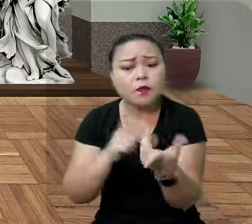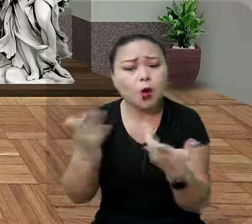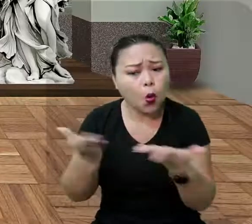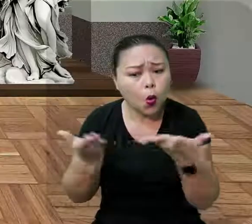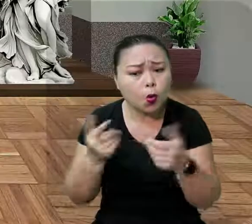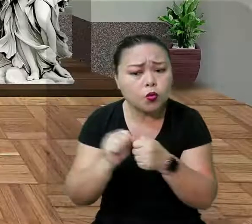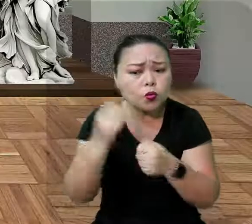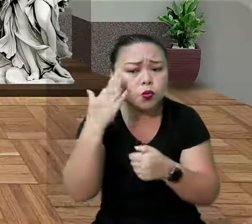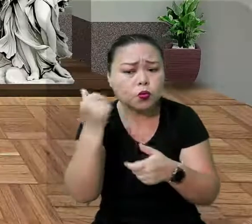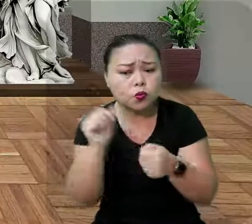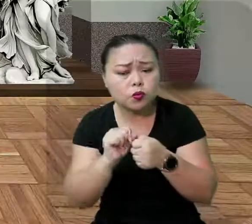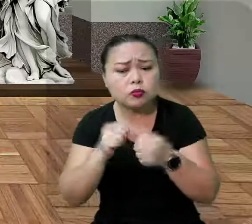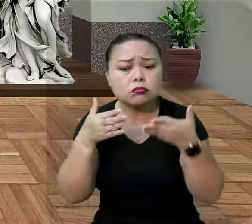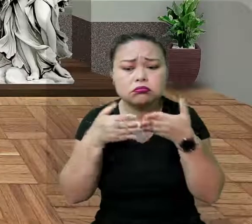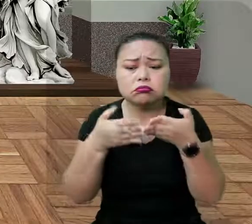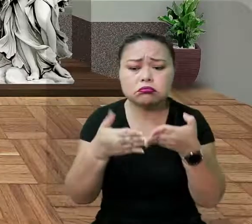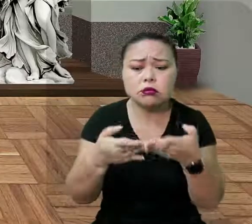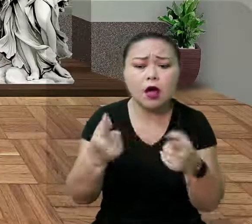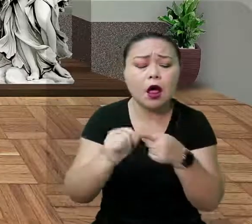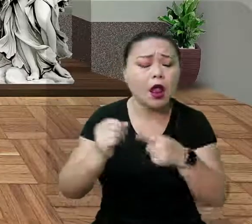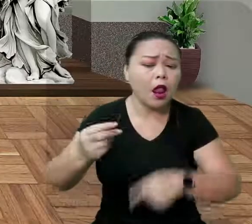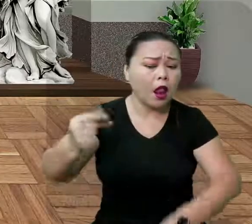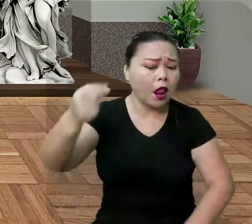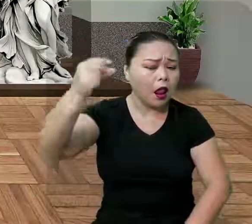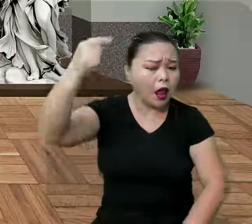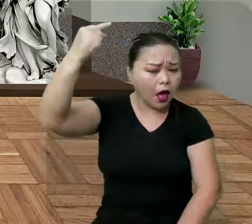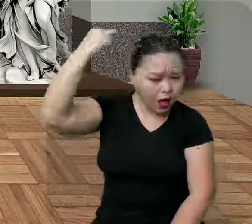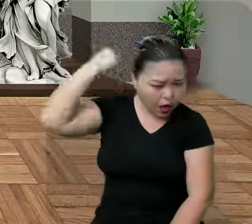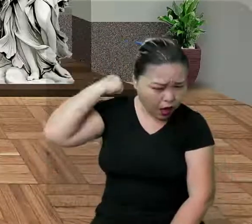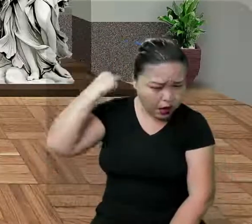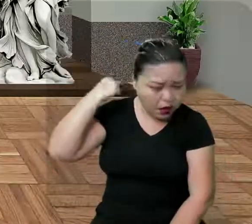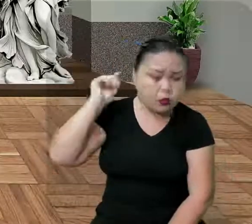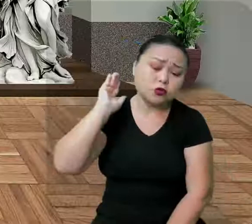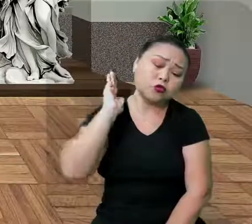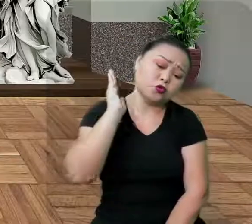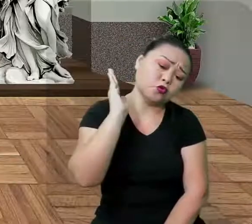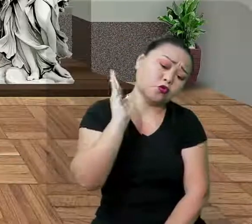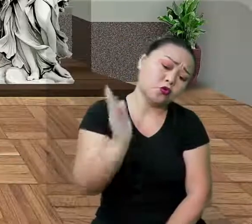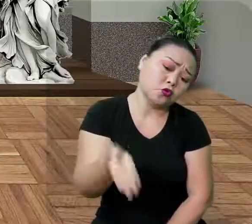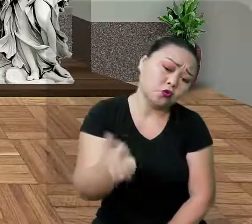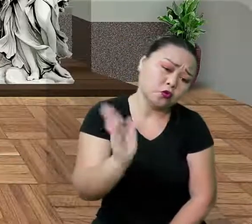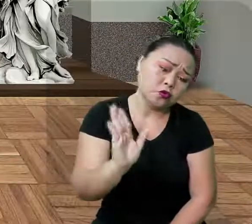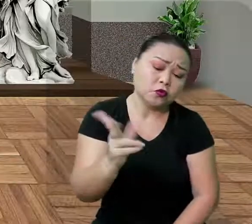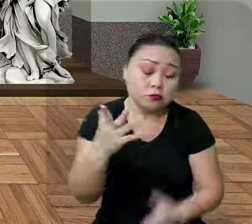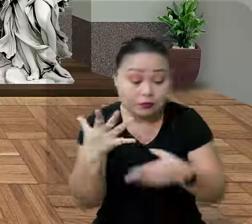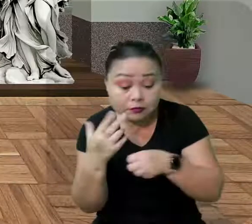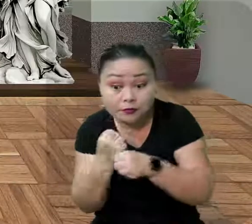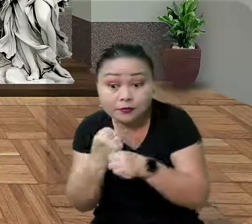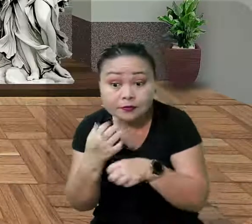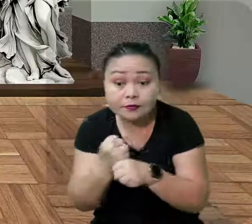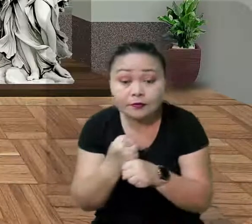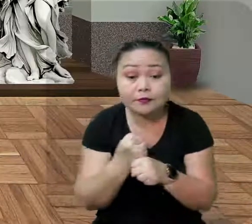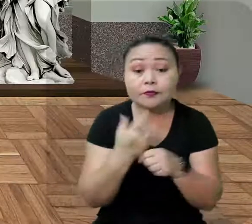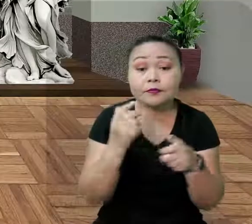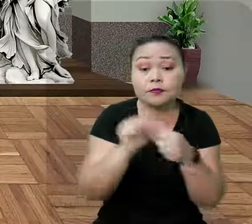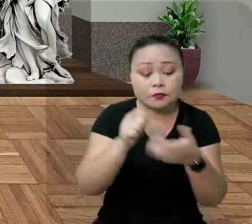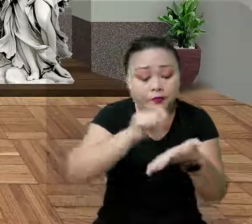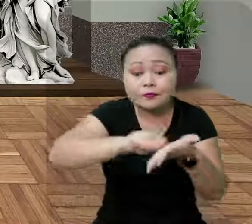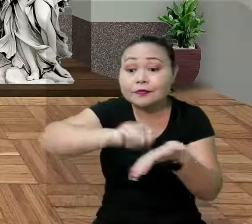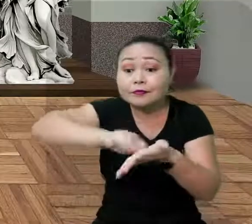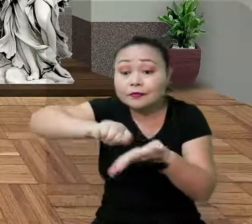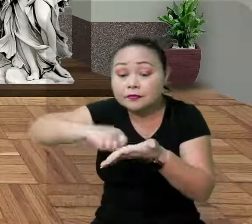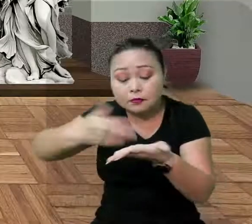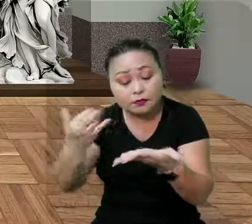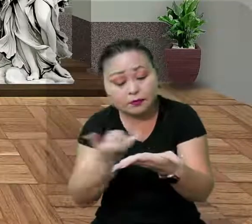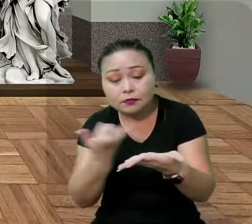hoje nós sabemos Navegar porque lá trás já se fazer os cálculos um as narrativas